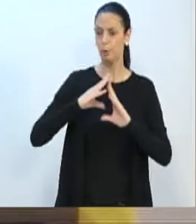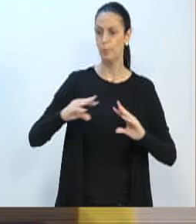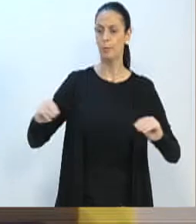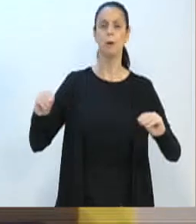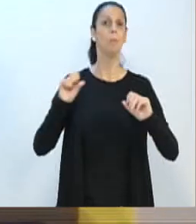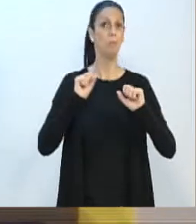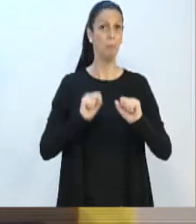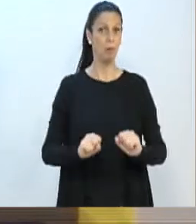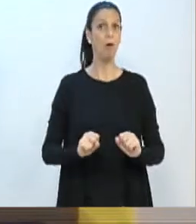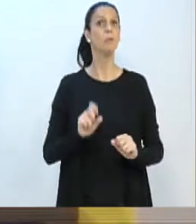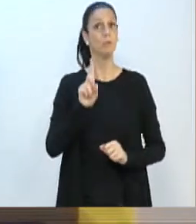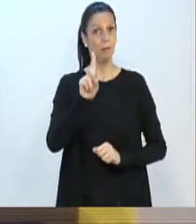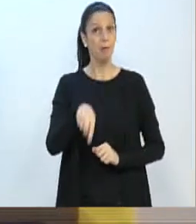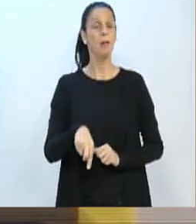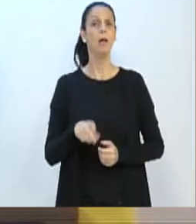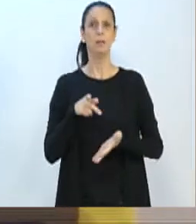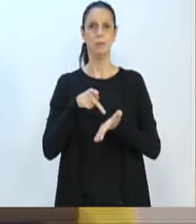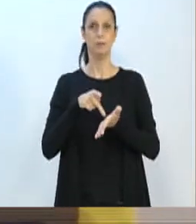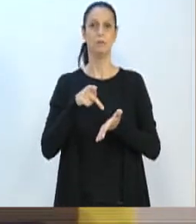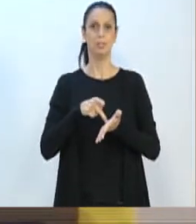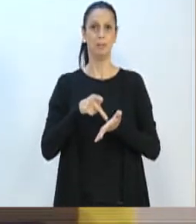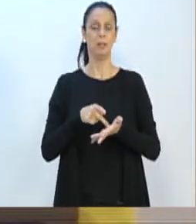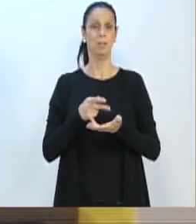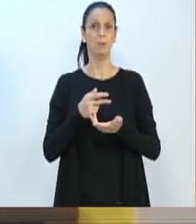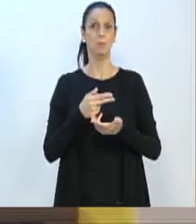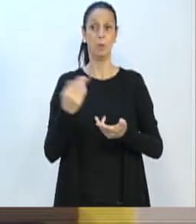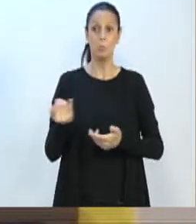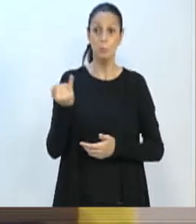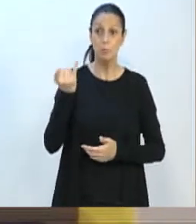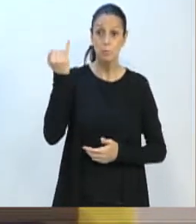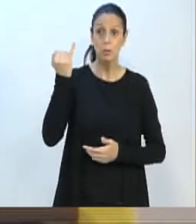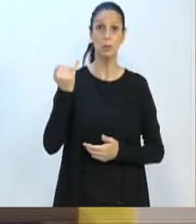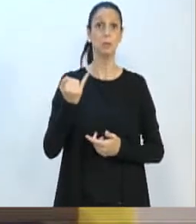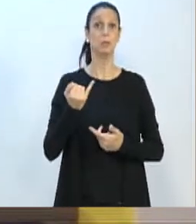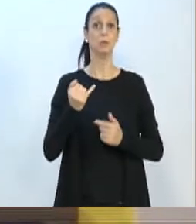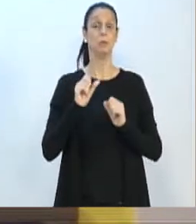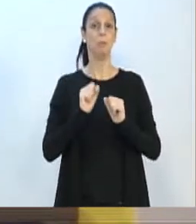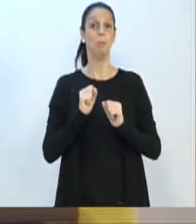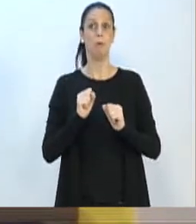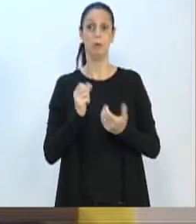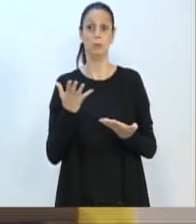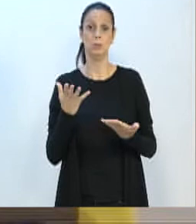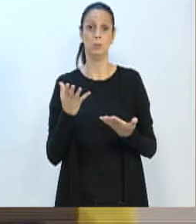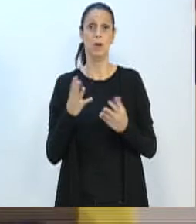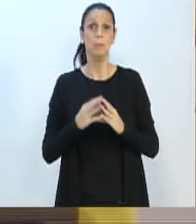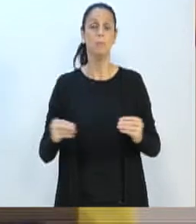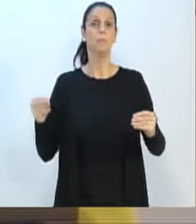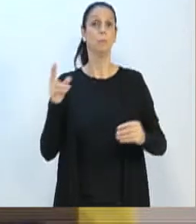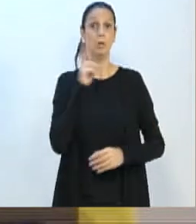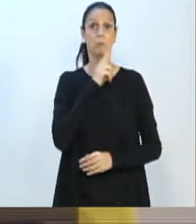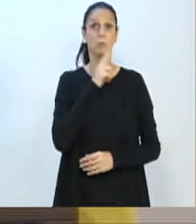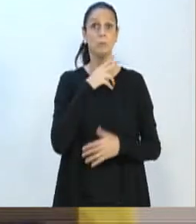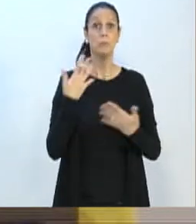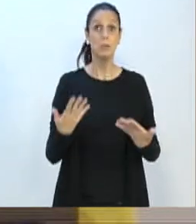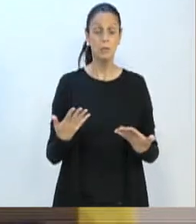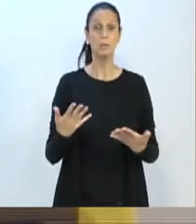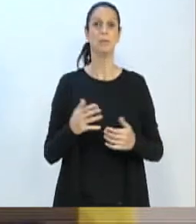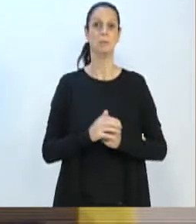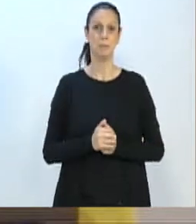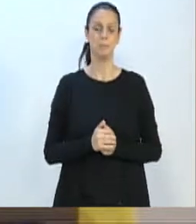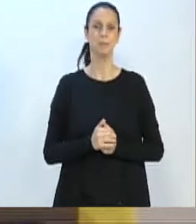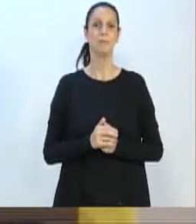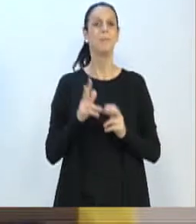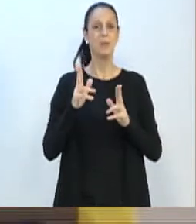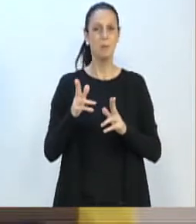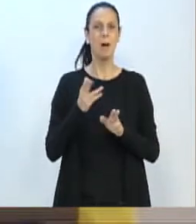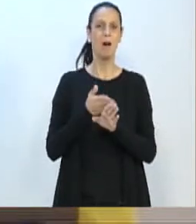um fator, vamos dizer assim, de urgência, né? Um fator quase que uma calamidade, vamos dizer assim, como tivemos recentemente a calamidade